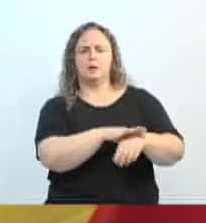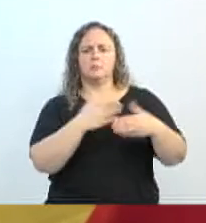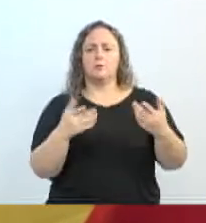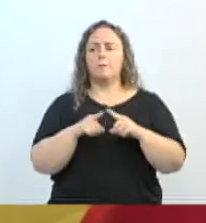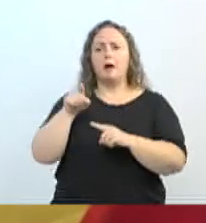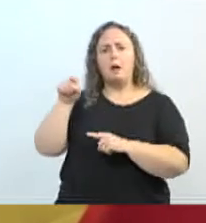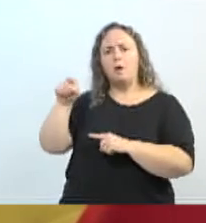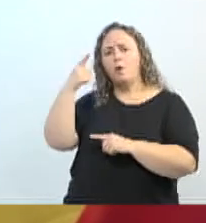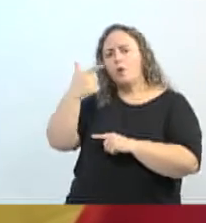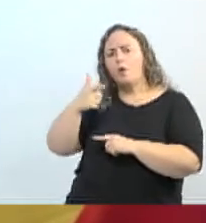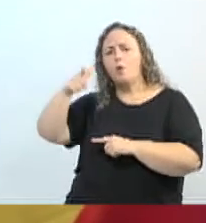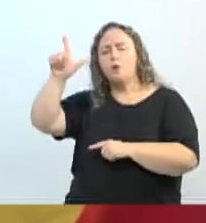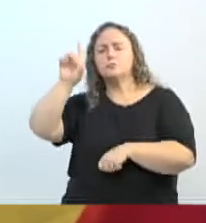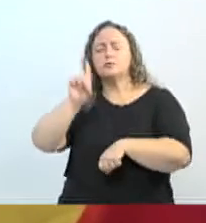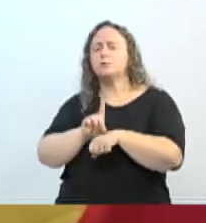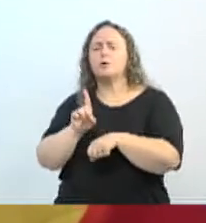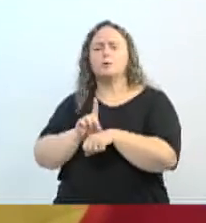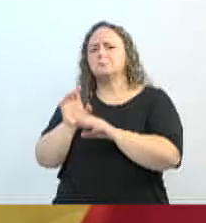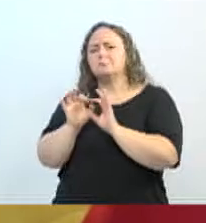não forçar isso.